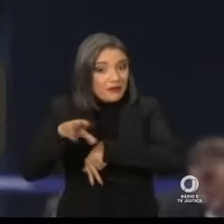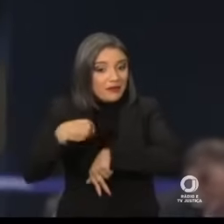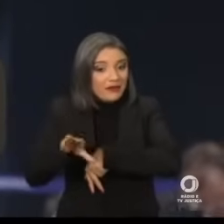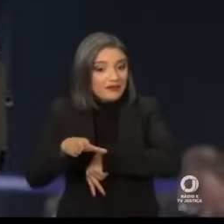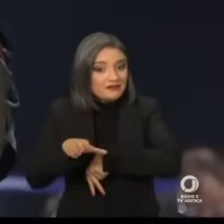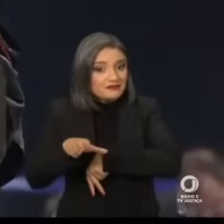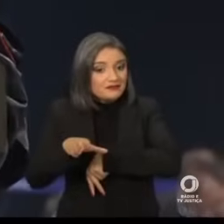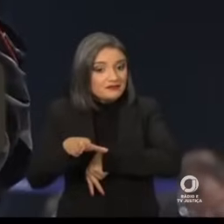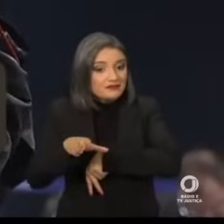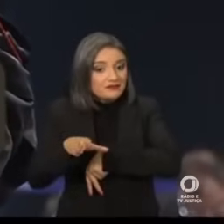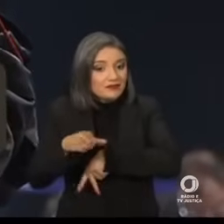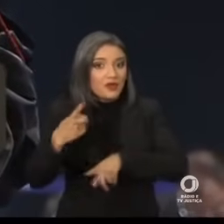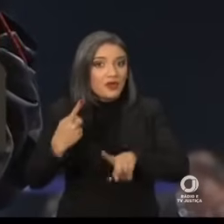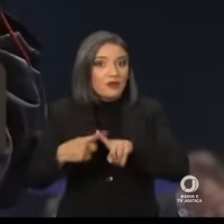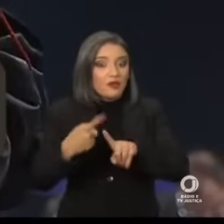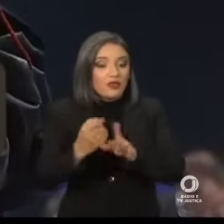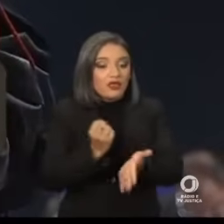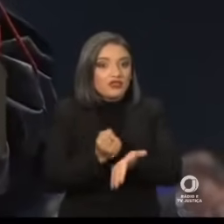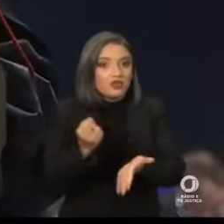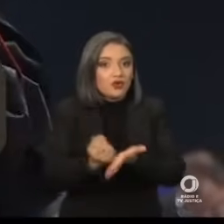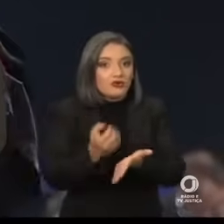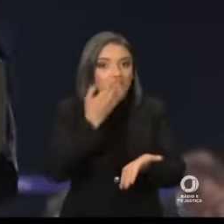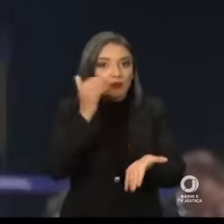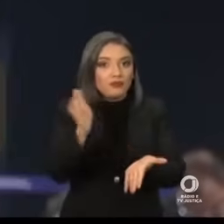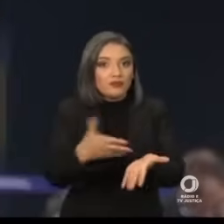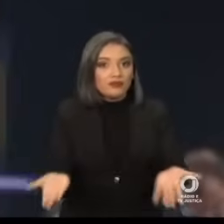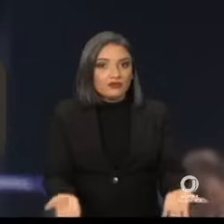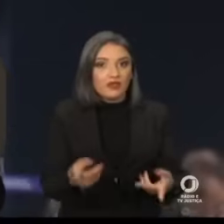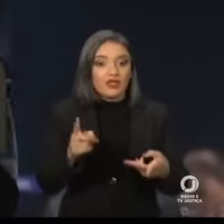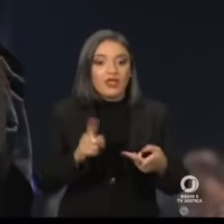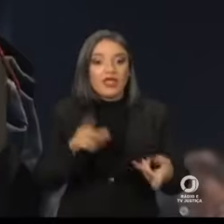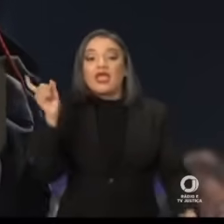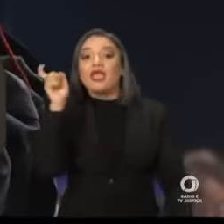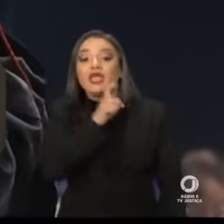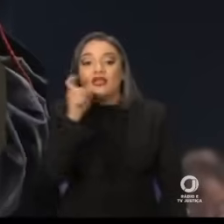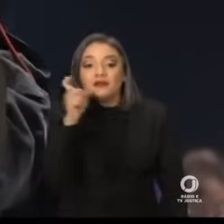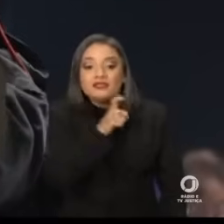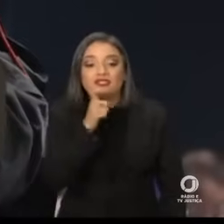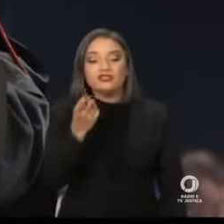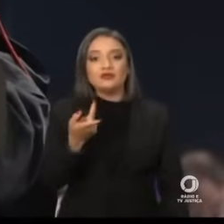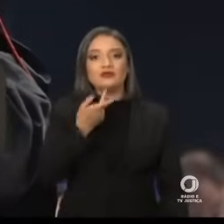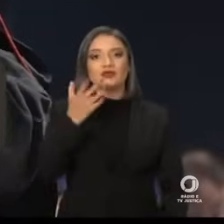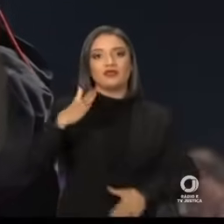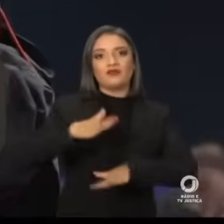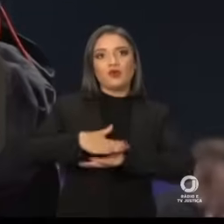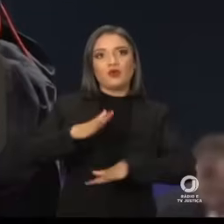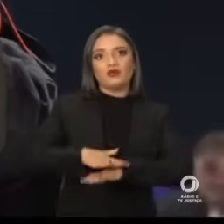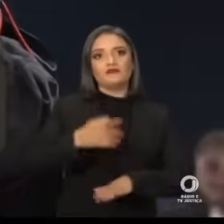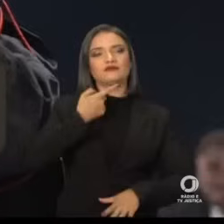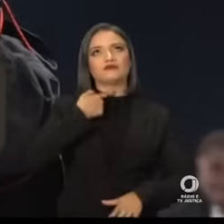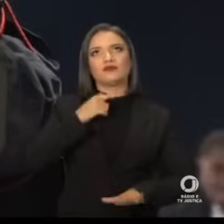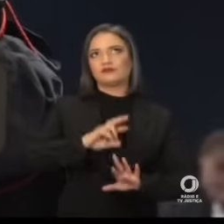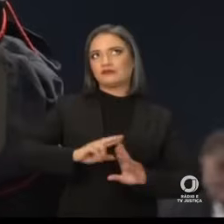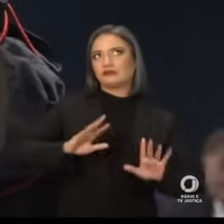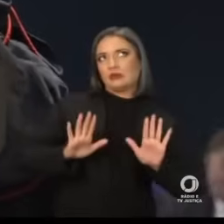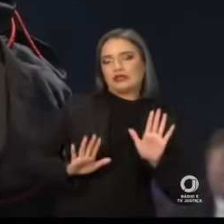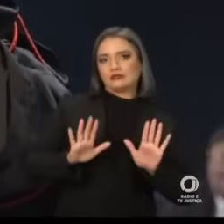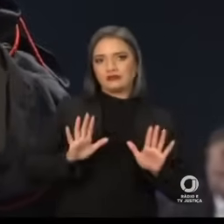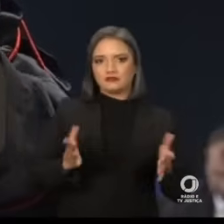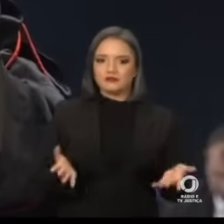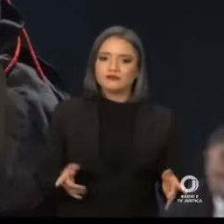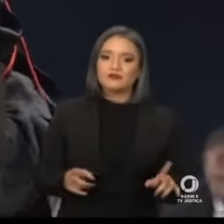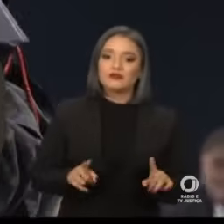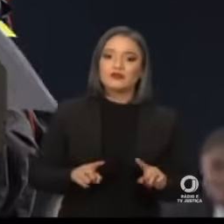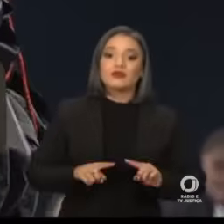verdade, rompeu o contrato, ele mentiu e ele colocou sua voluntariedade em xeque. Mas,